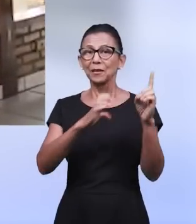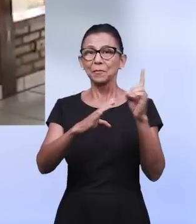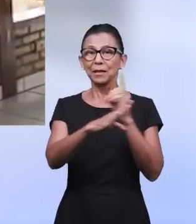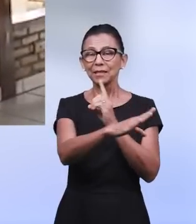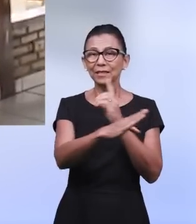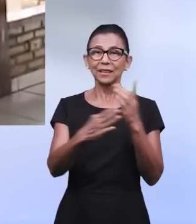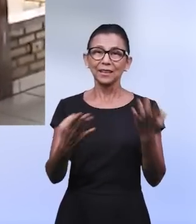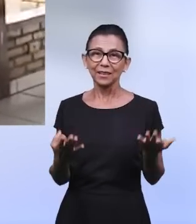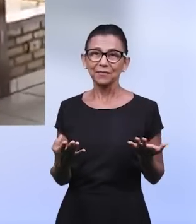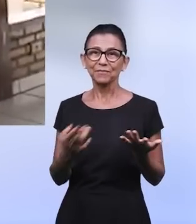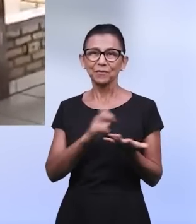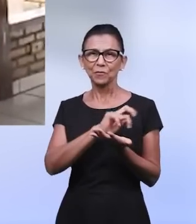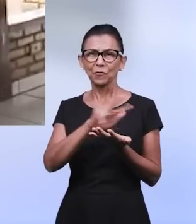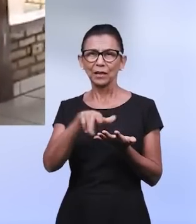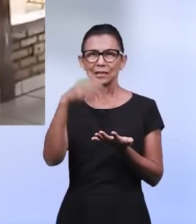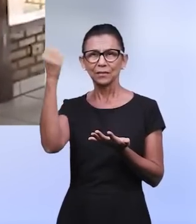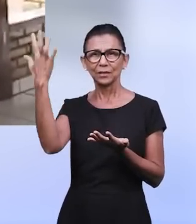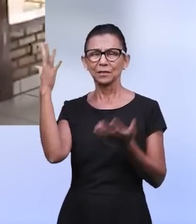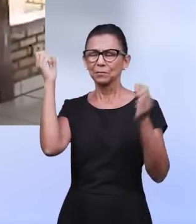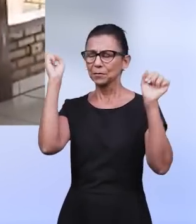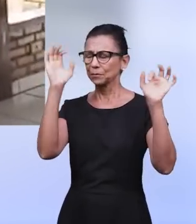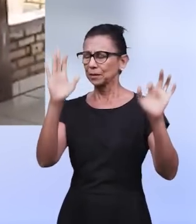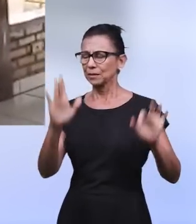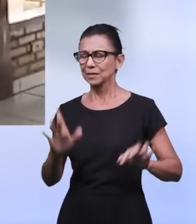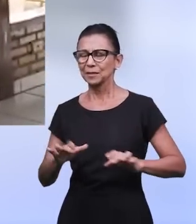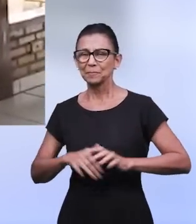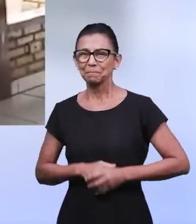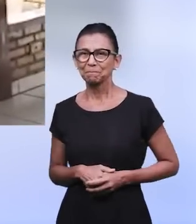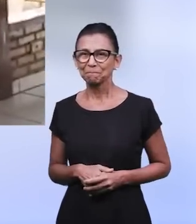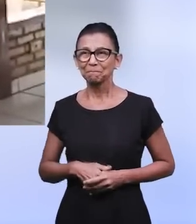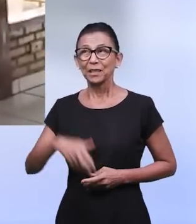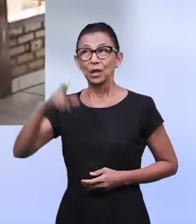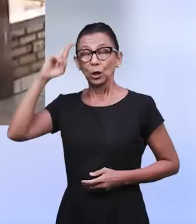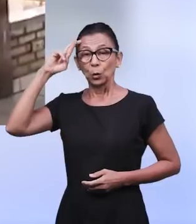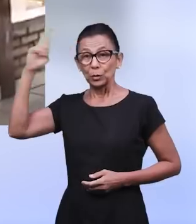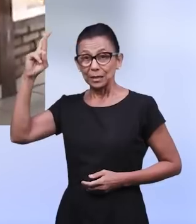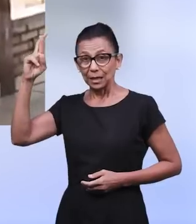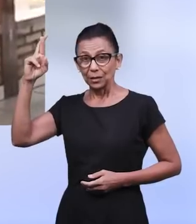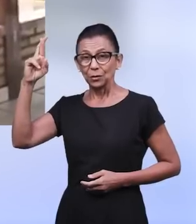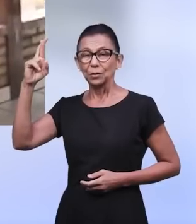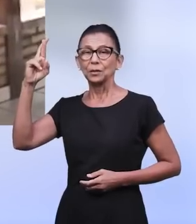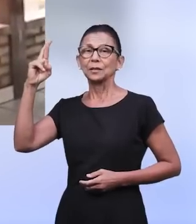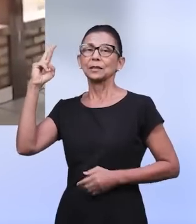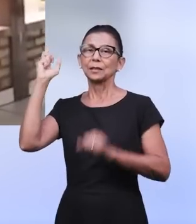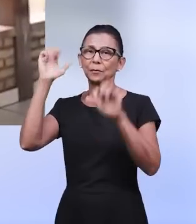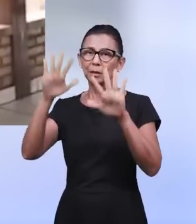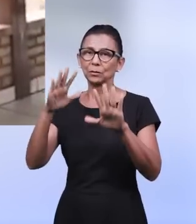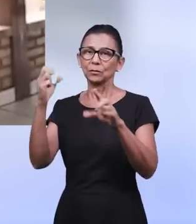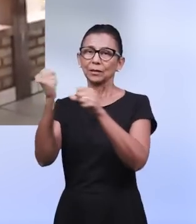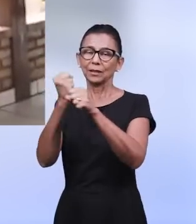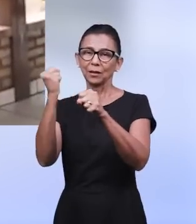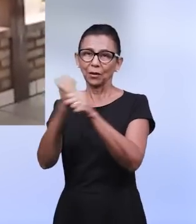enriquecido muito com muitas revelações. Tem sido uma grande bênção e o Senhor tem prosperado